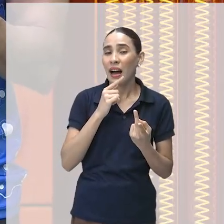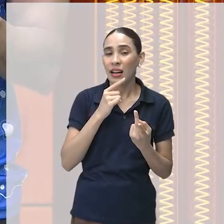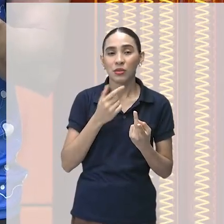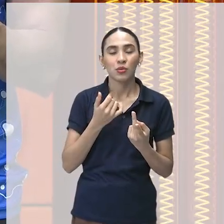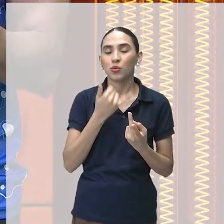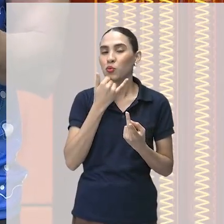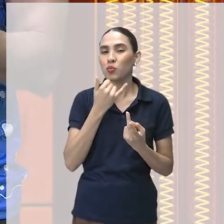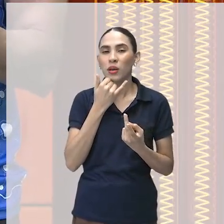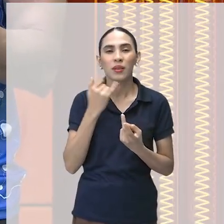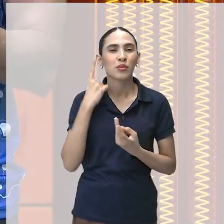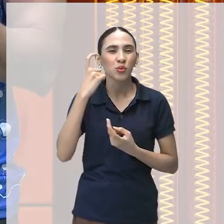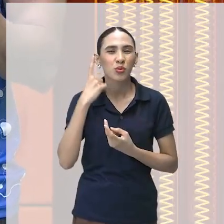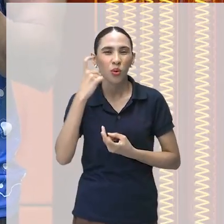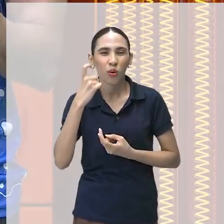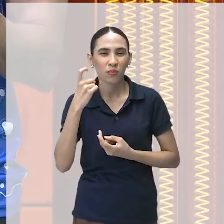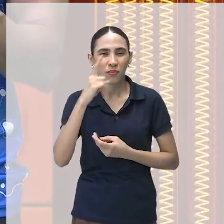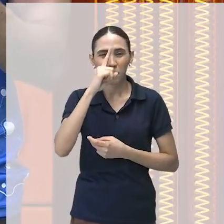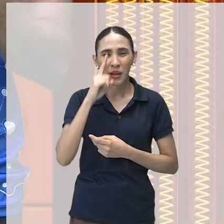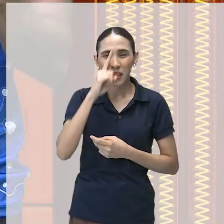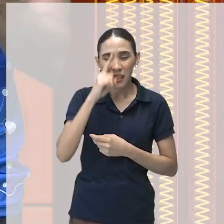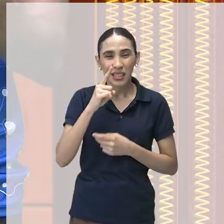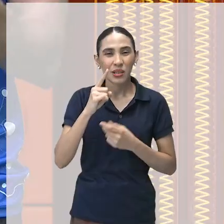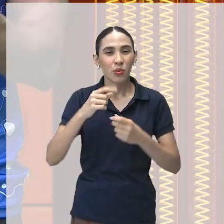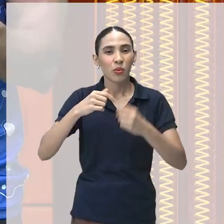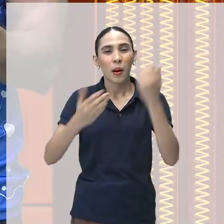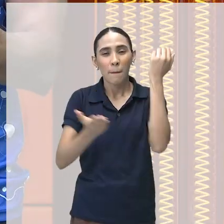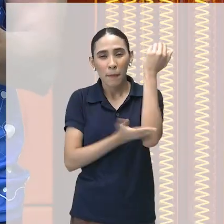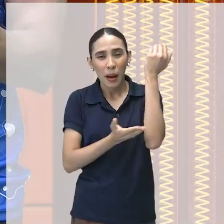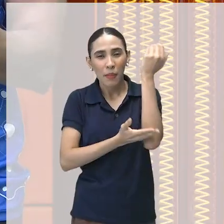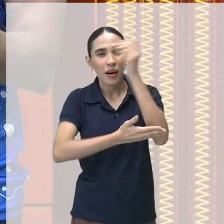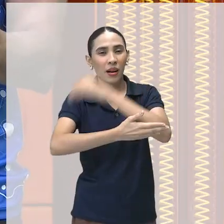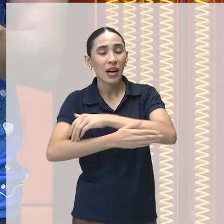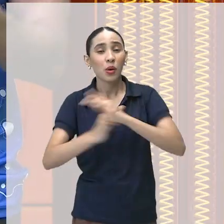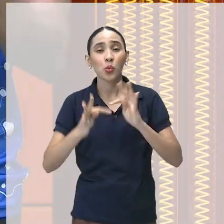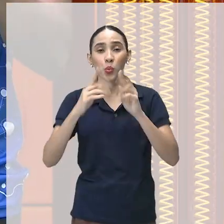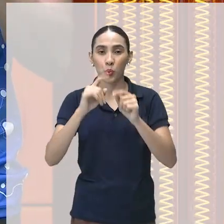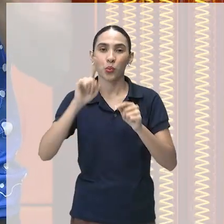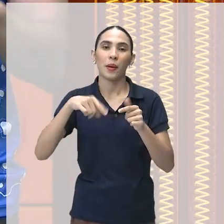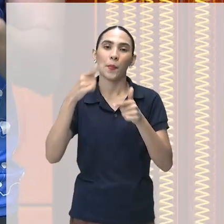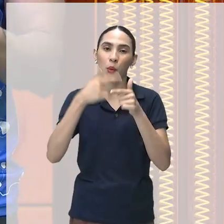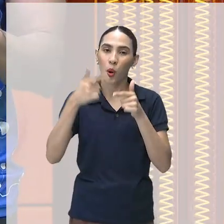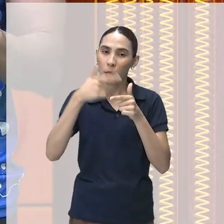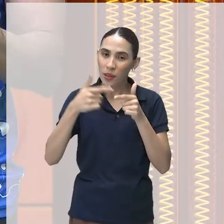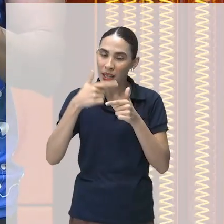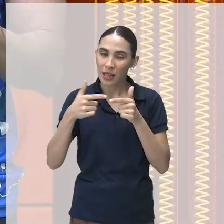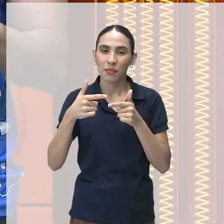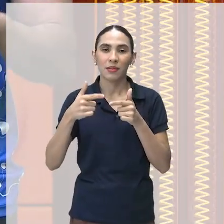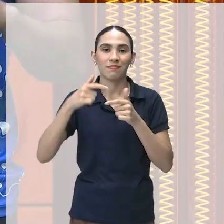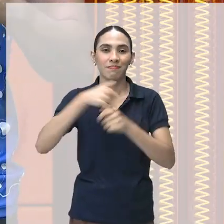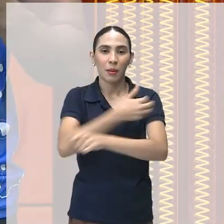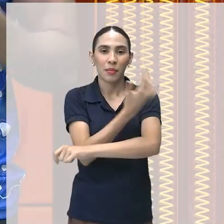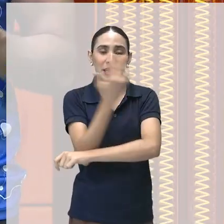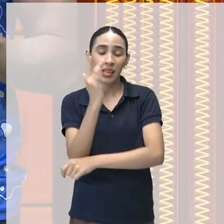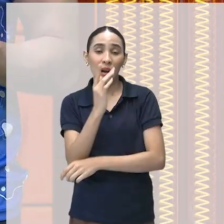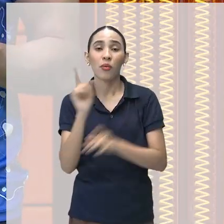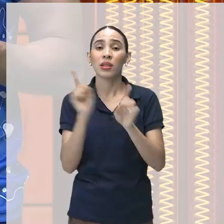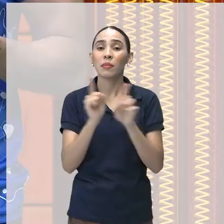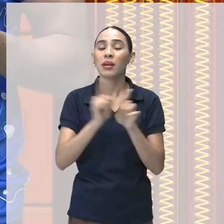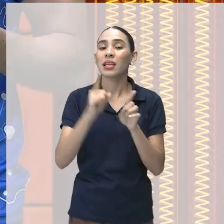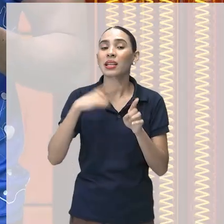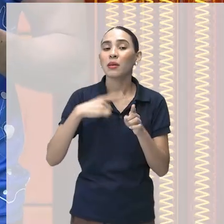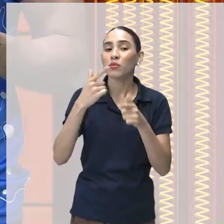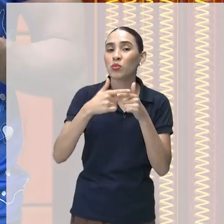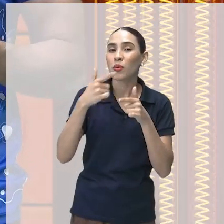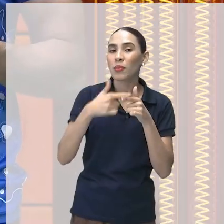nós temos também o desmatamento. Tudo isso são problemas ambientais urbanos. Além dos problemas ambientais, nós temos também os